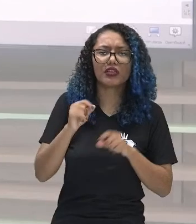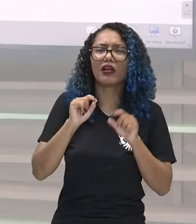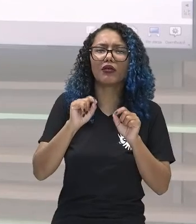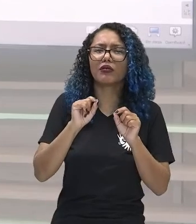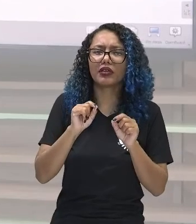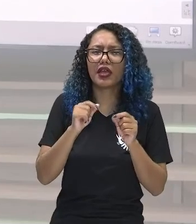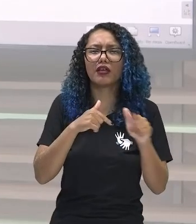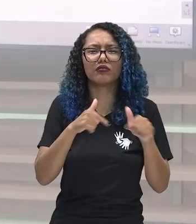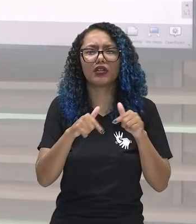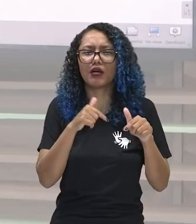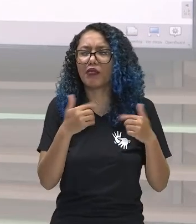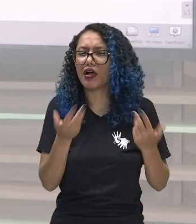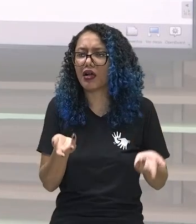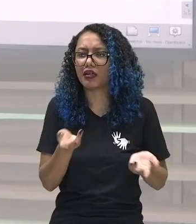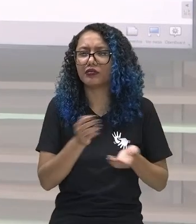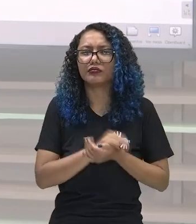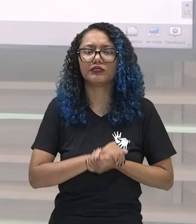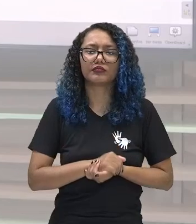Então, você tem